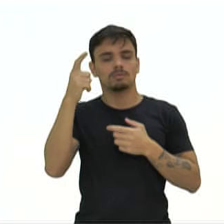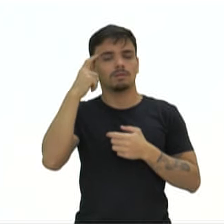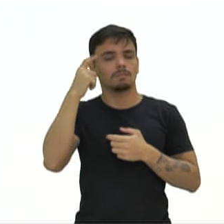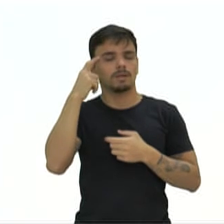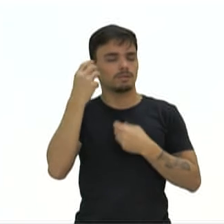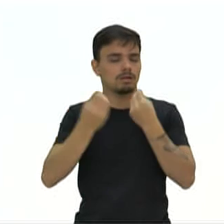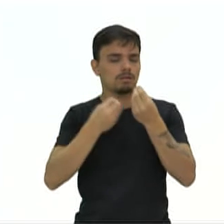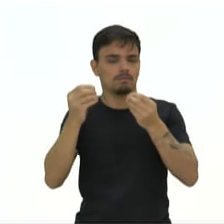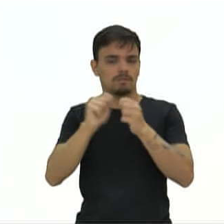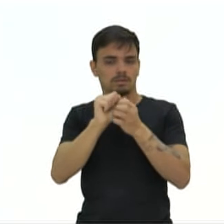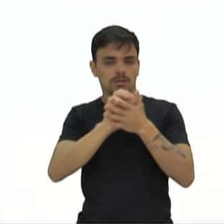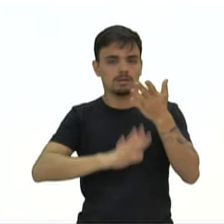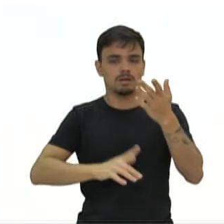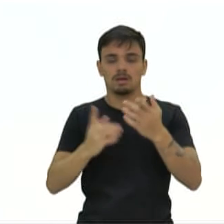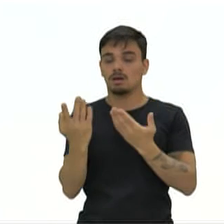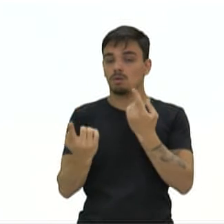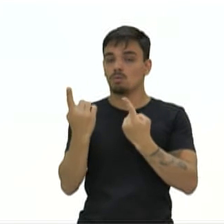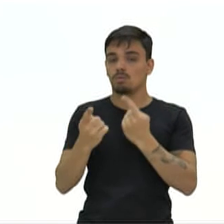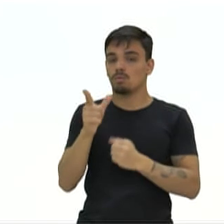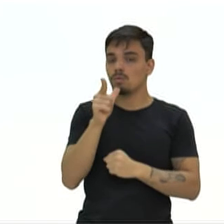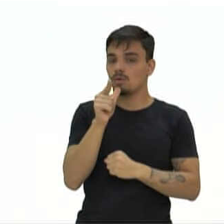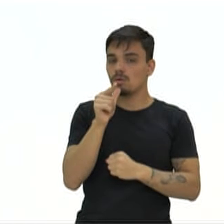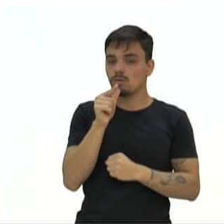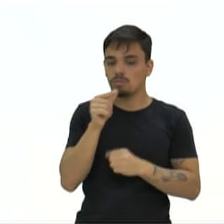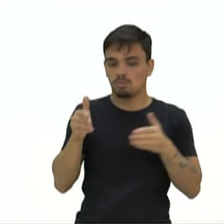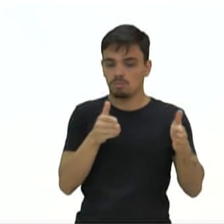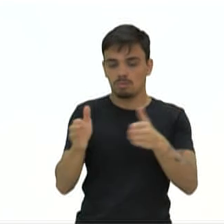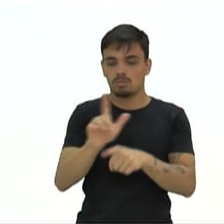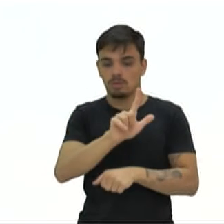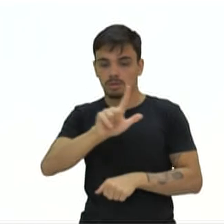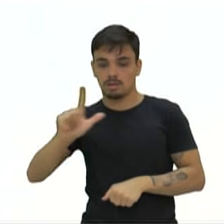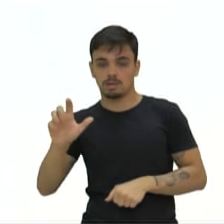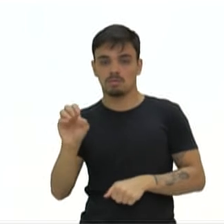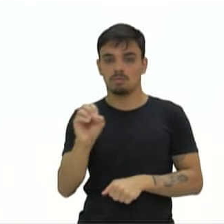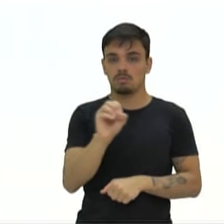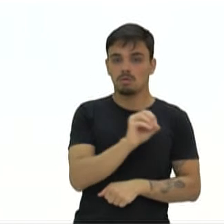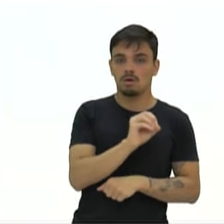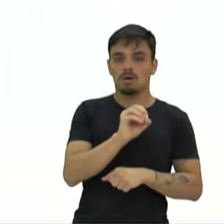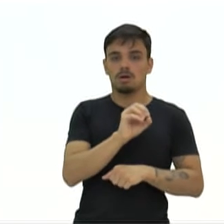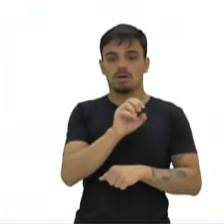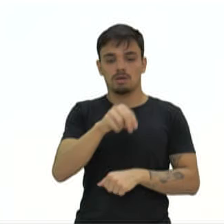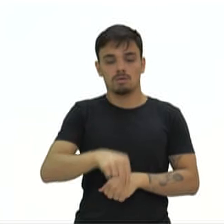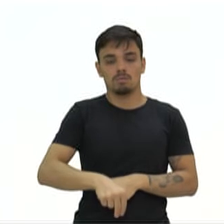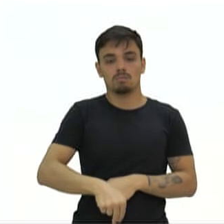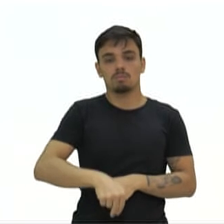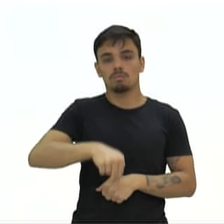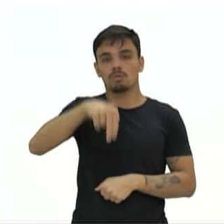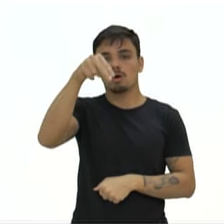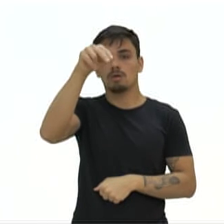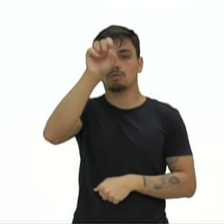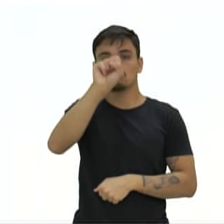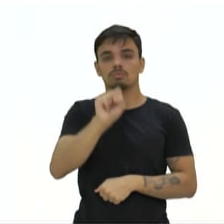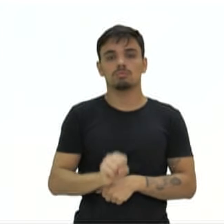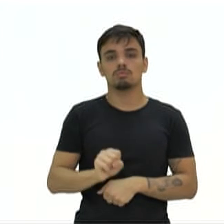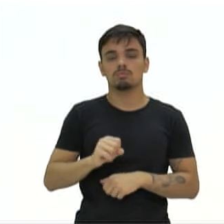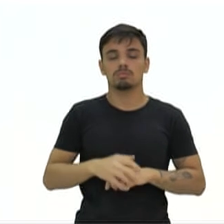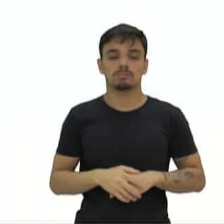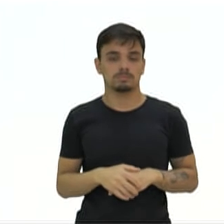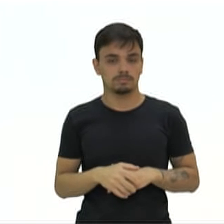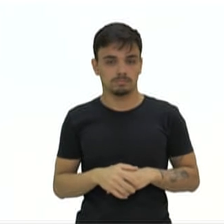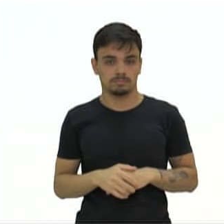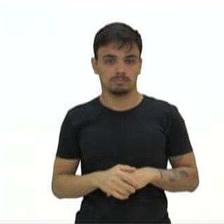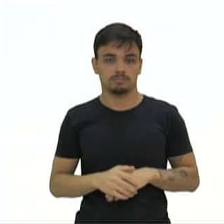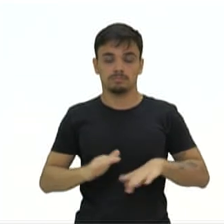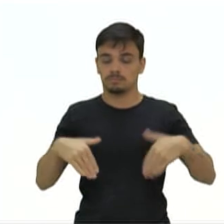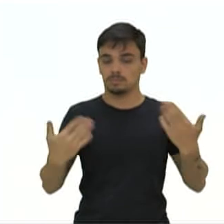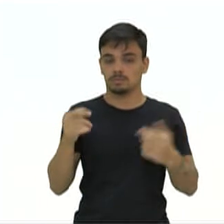exercício. Quais rios estão indo para leste, quais estão indo para oeste? Quais estão indo para o norte, quais estão indo para o sul?